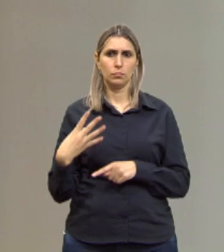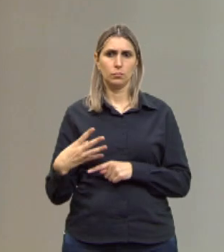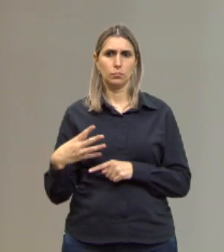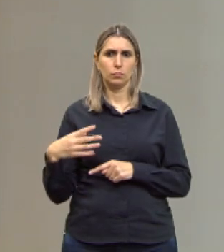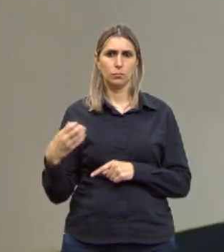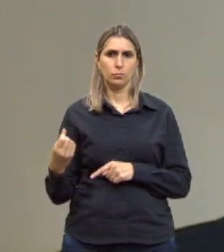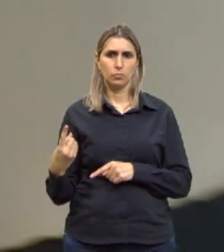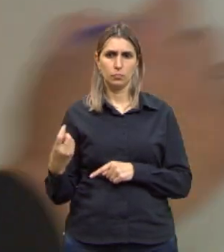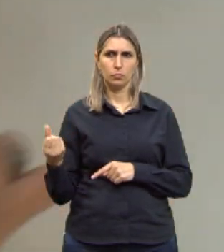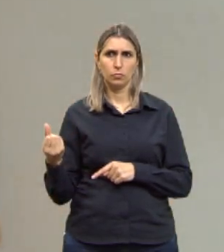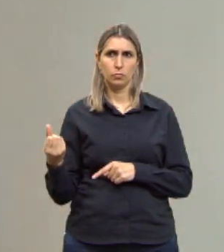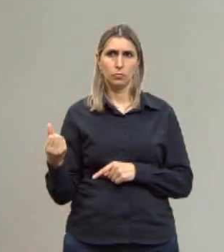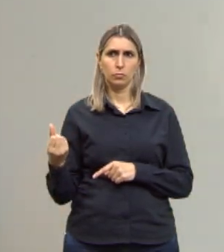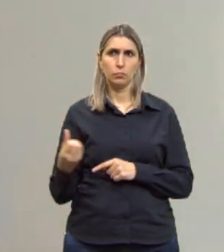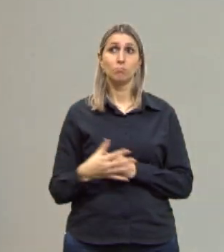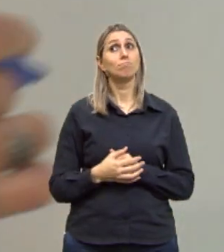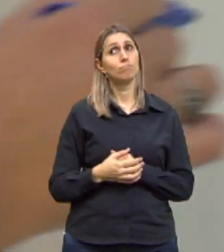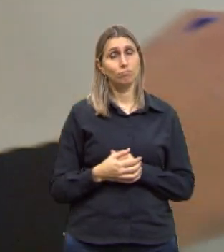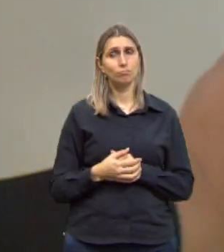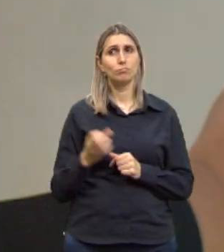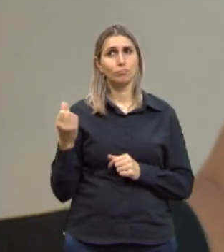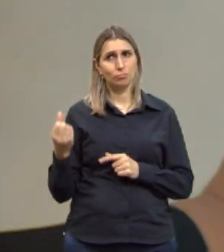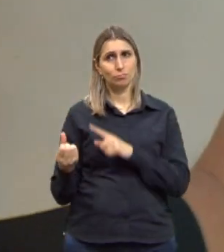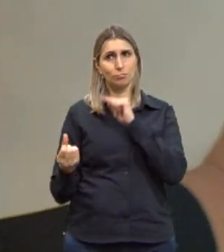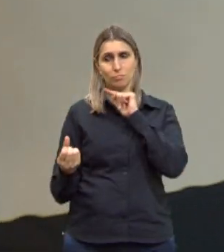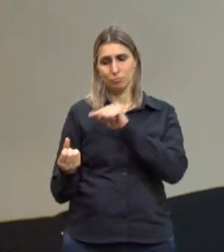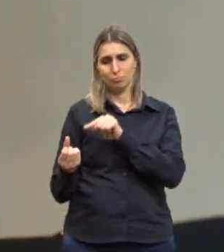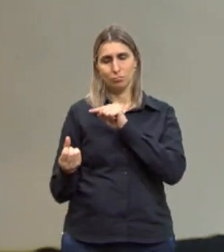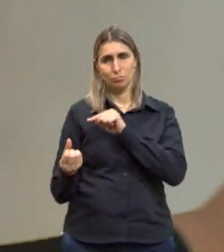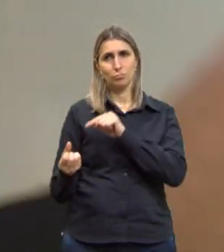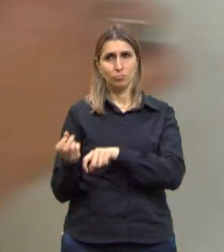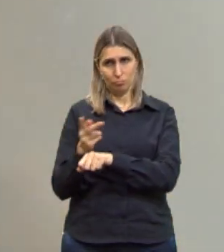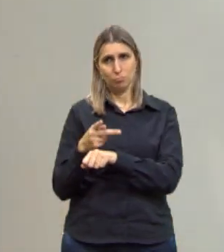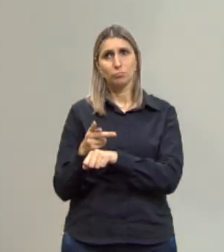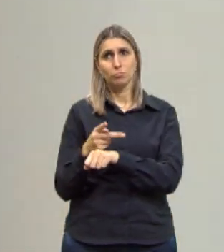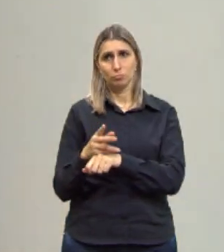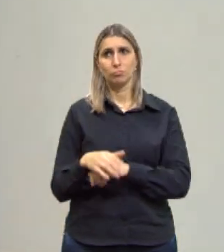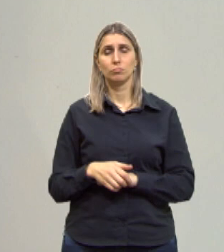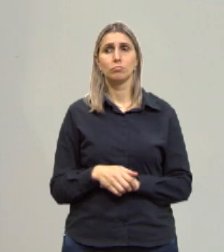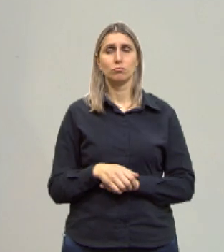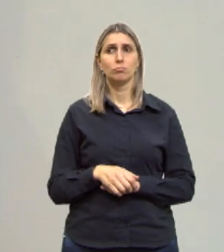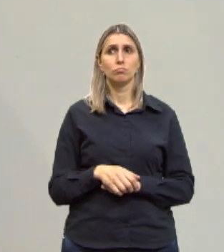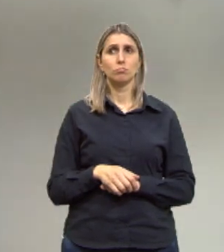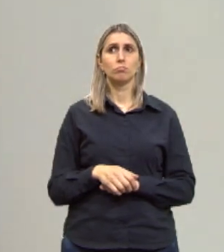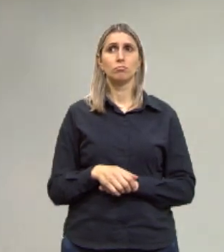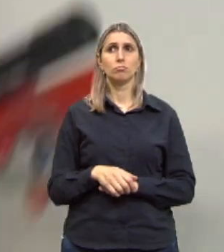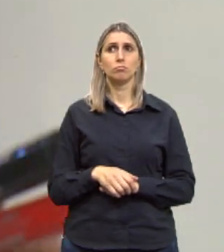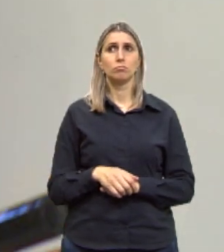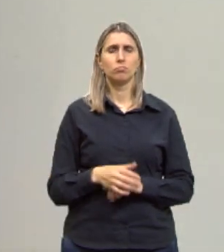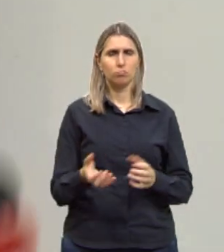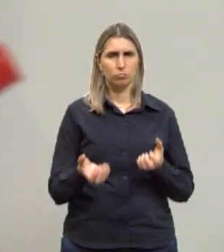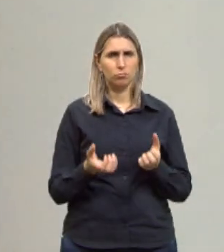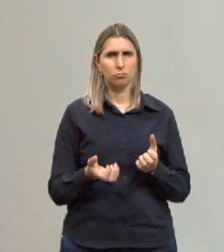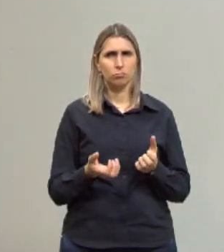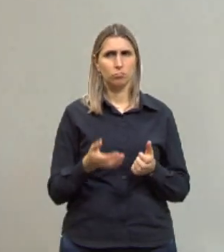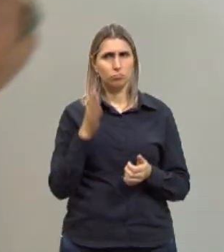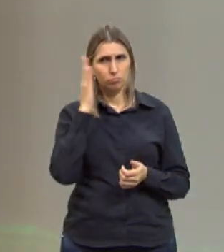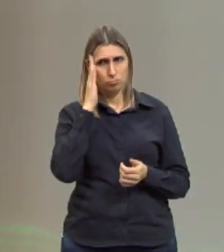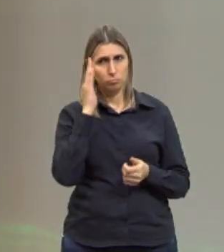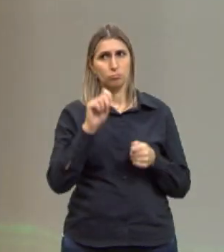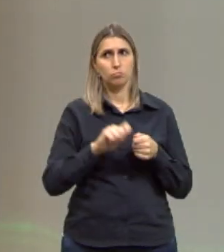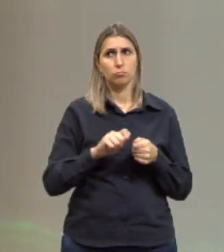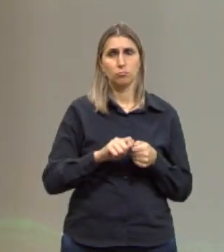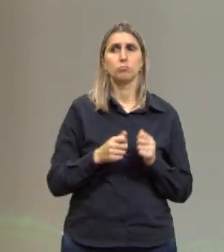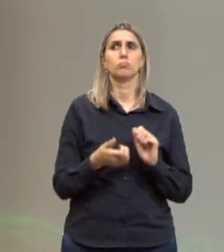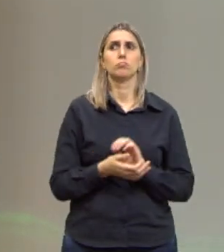4. 16. Ó, tá aqui o número que a gente está procurando. Certo? Querem conferir? A gente pode